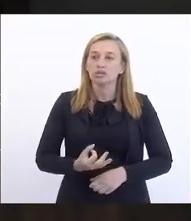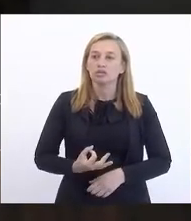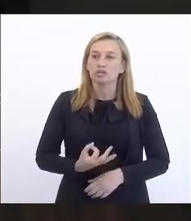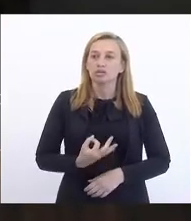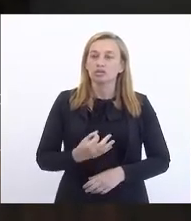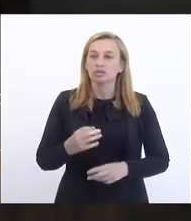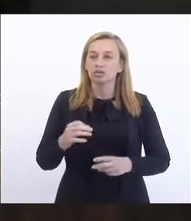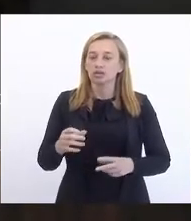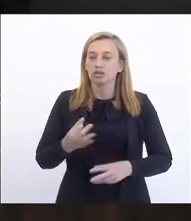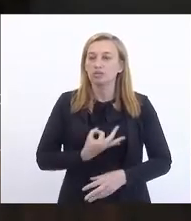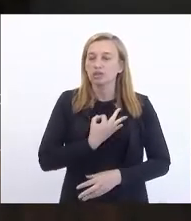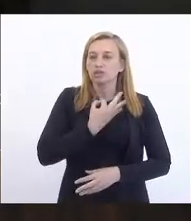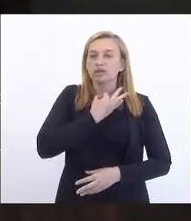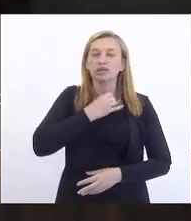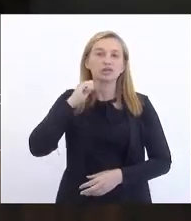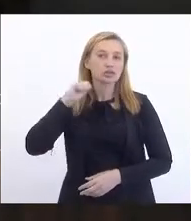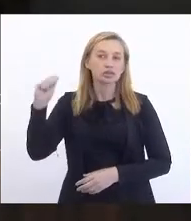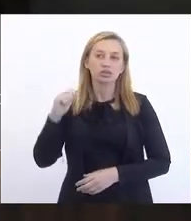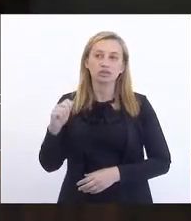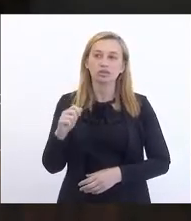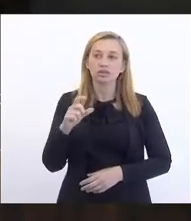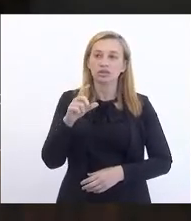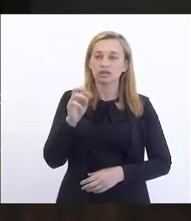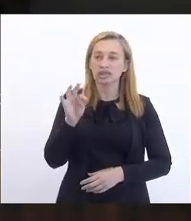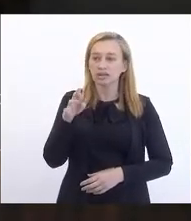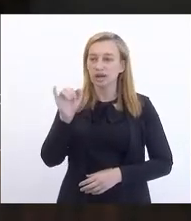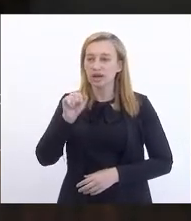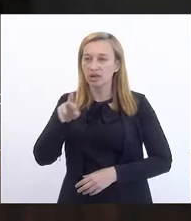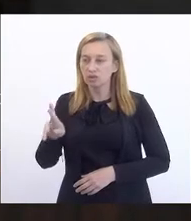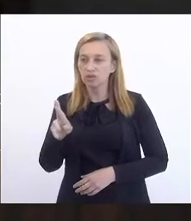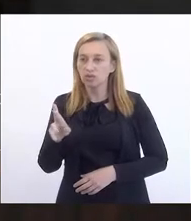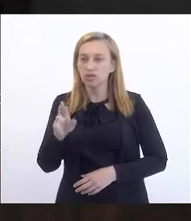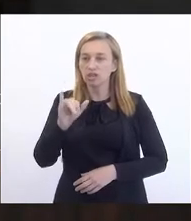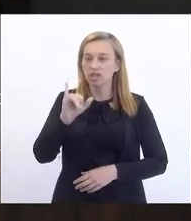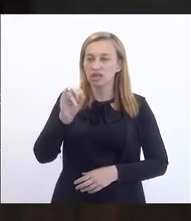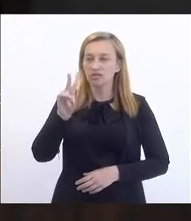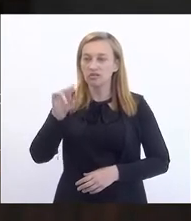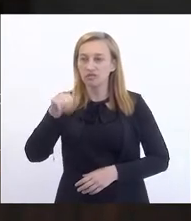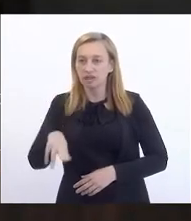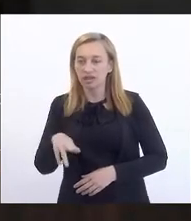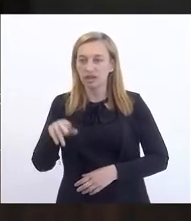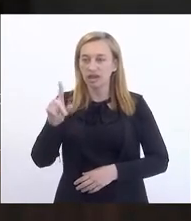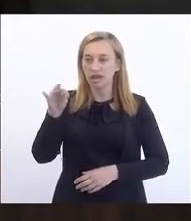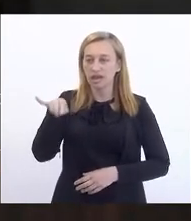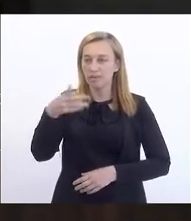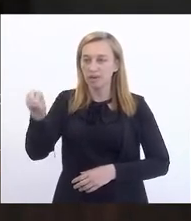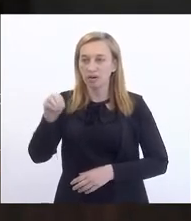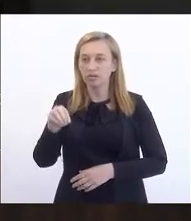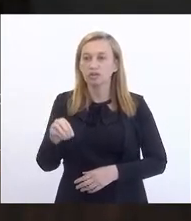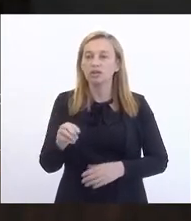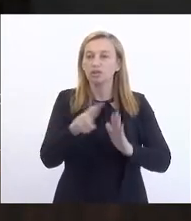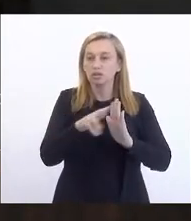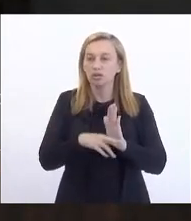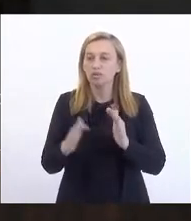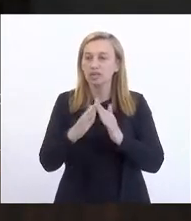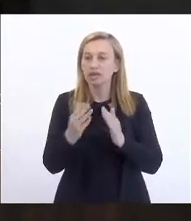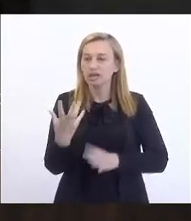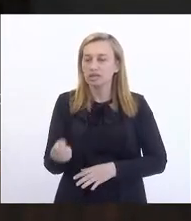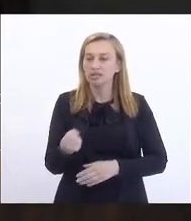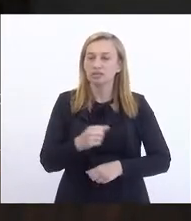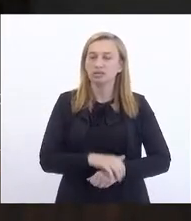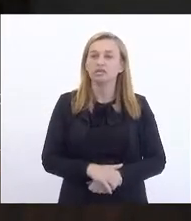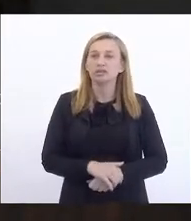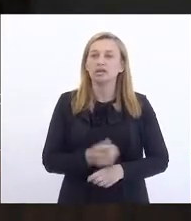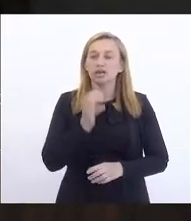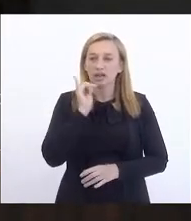diploma respectivo, a medalha tiradente, o excelentíssimo senhor desembargador, doutor Ivan da Costa Alemão Ferreira, parecida com comissão de normas internas e proporções externas, favorável,